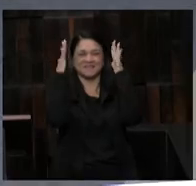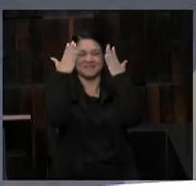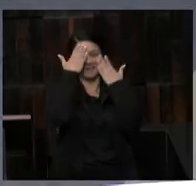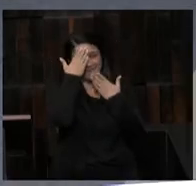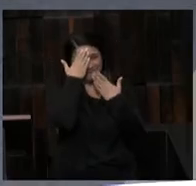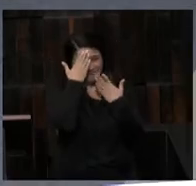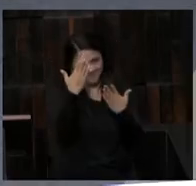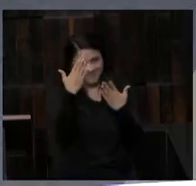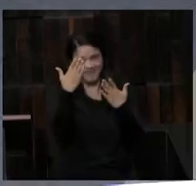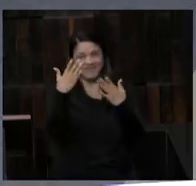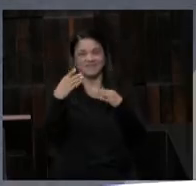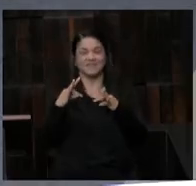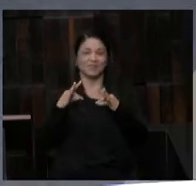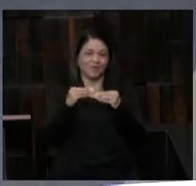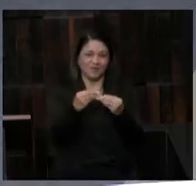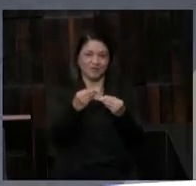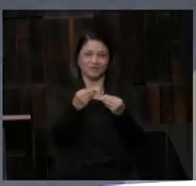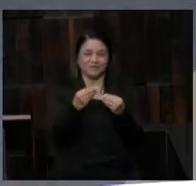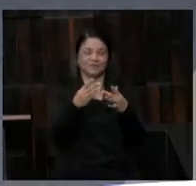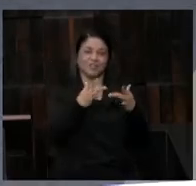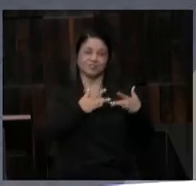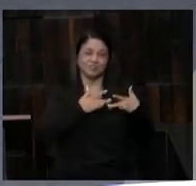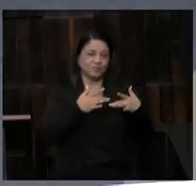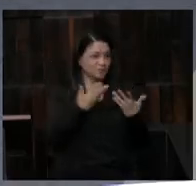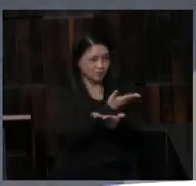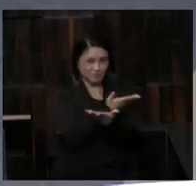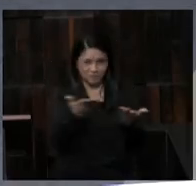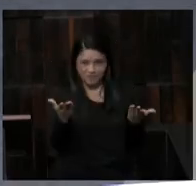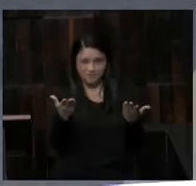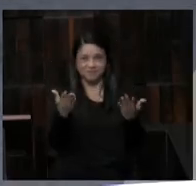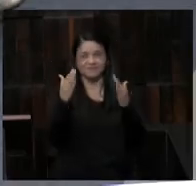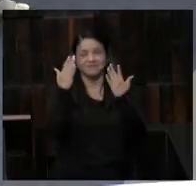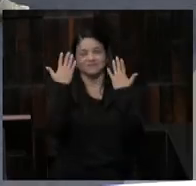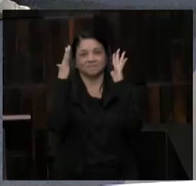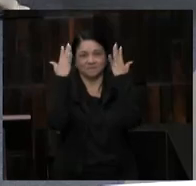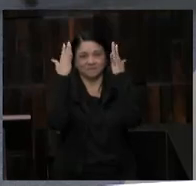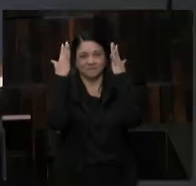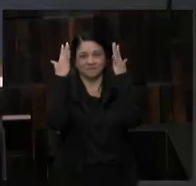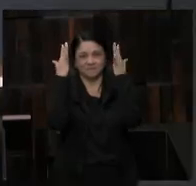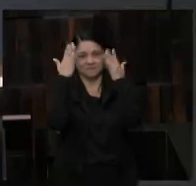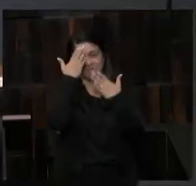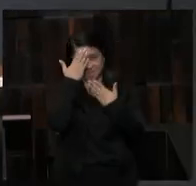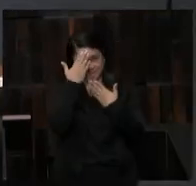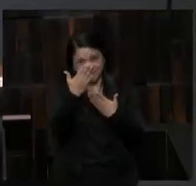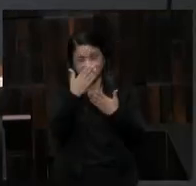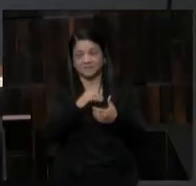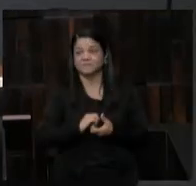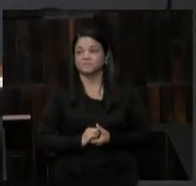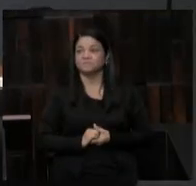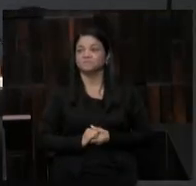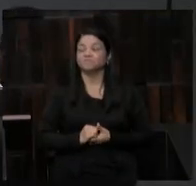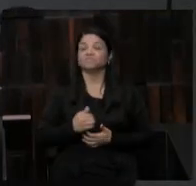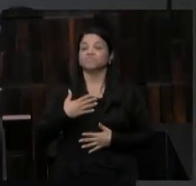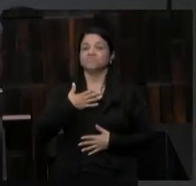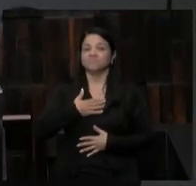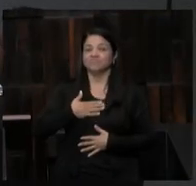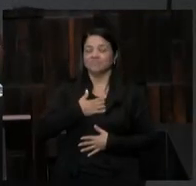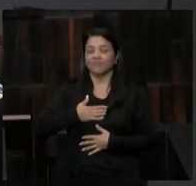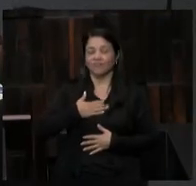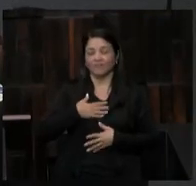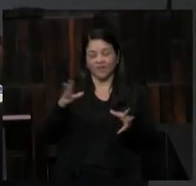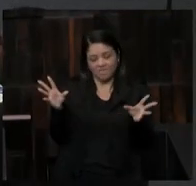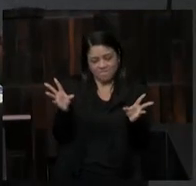Obrigada a todos. Dizer que estou à disposição de todos vocês. Obrigada. Eu gostaria de